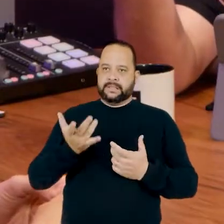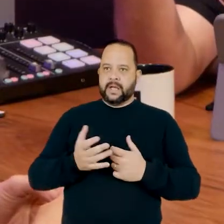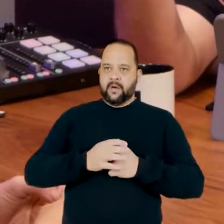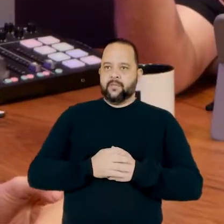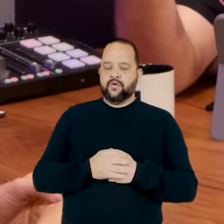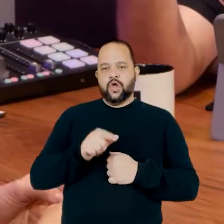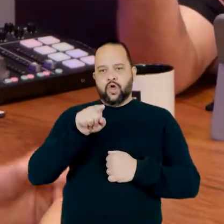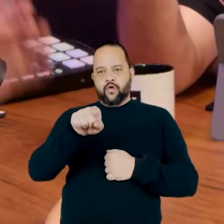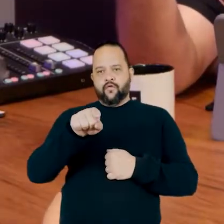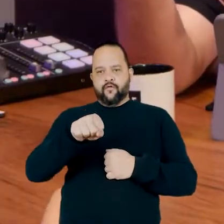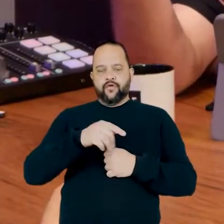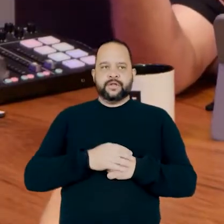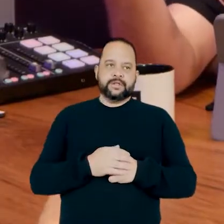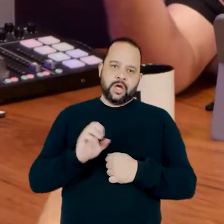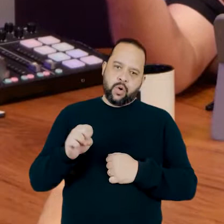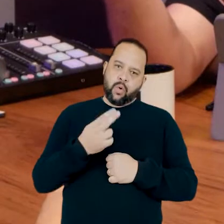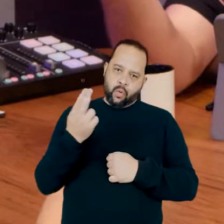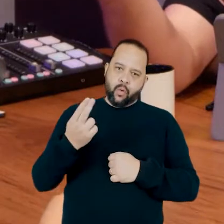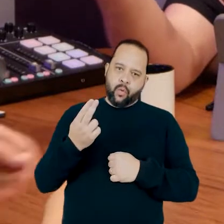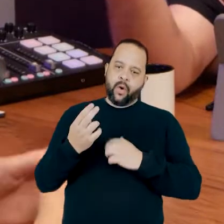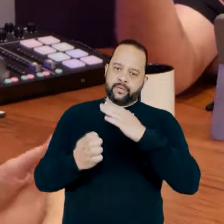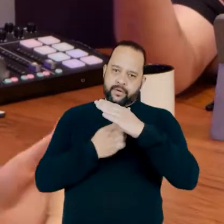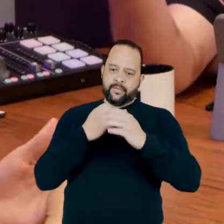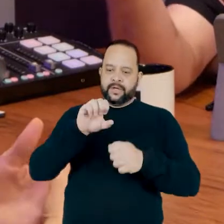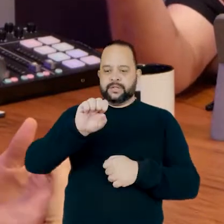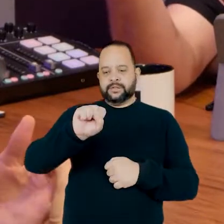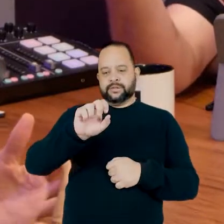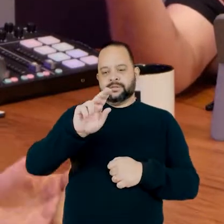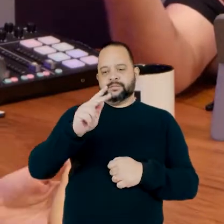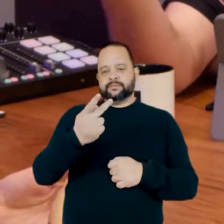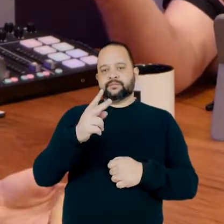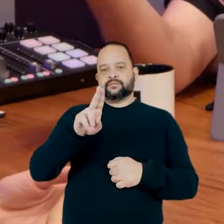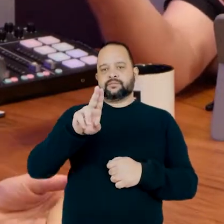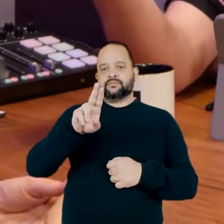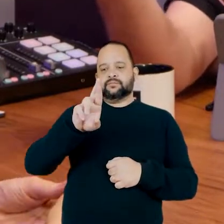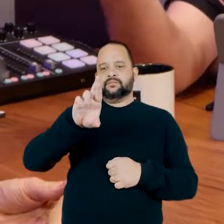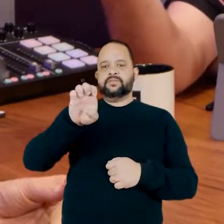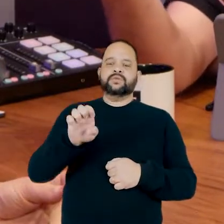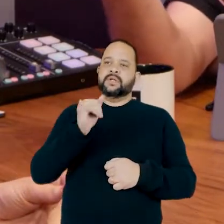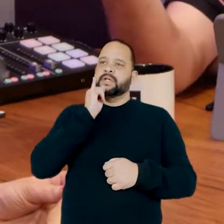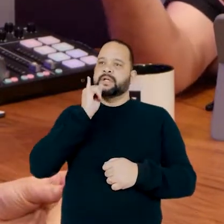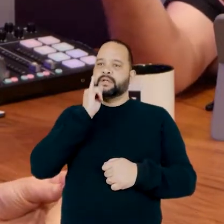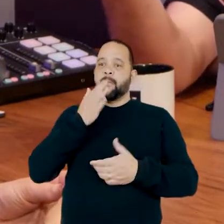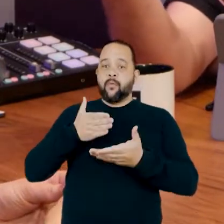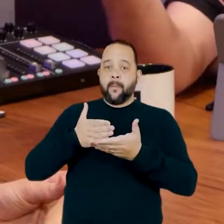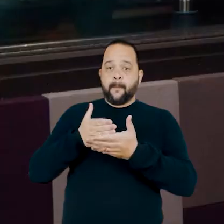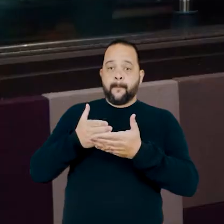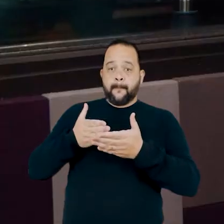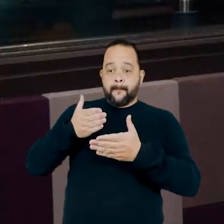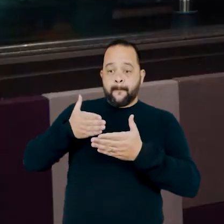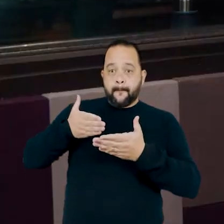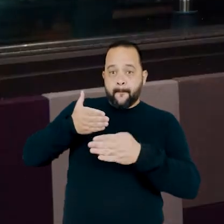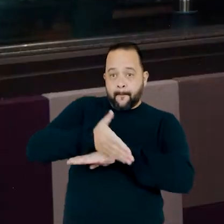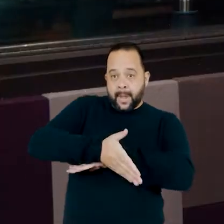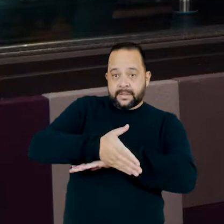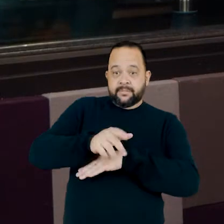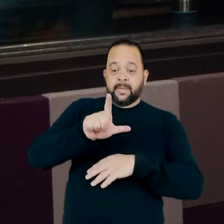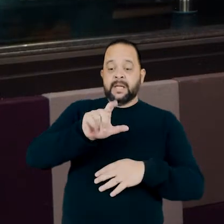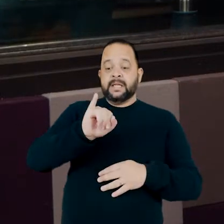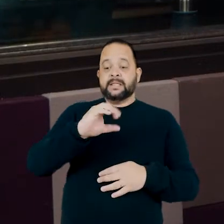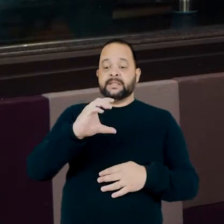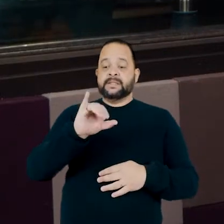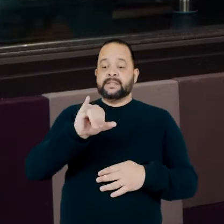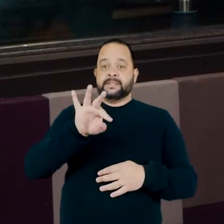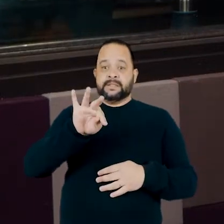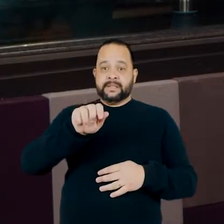sentido para você, ou para a Shure, no caso, através da sua função, uma licitação de governo, por exemplo. Sim, a gente ajuda muito,